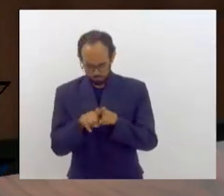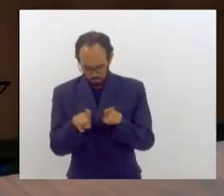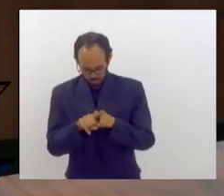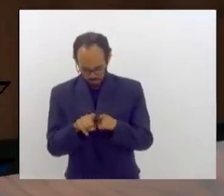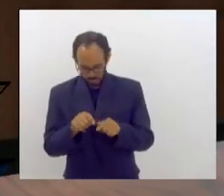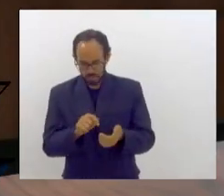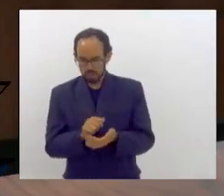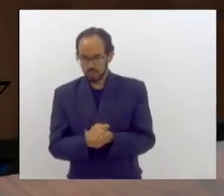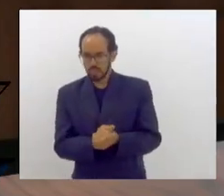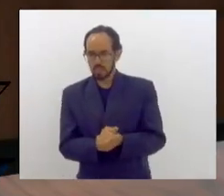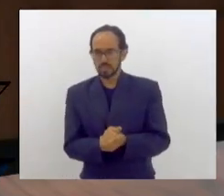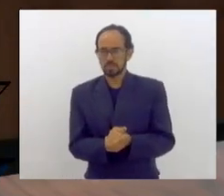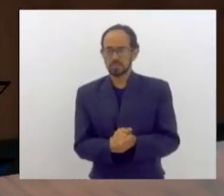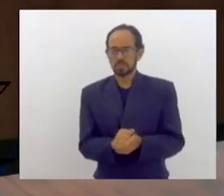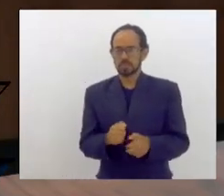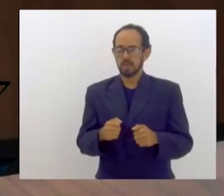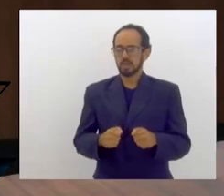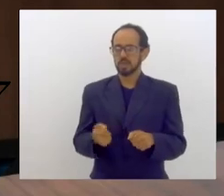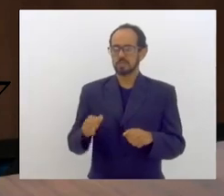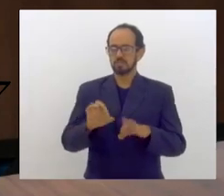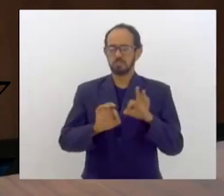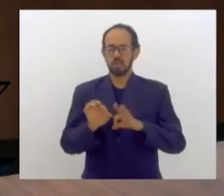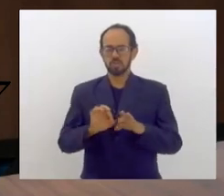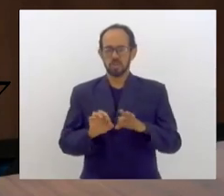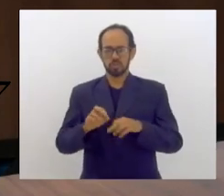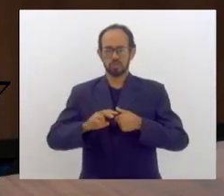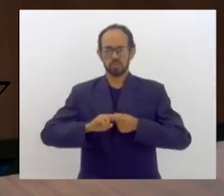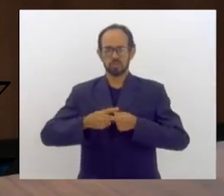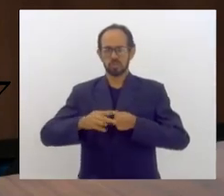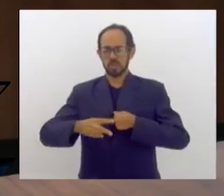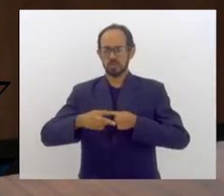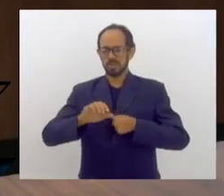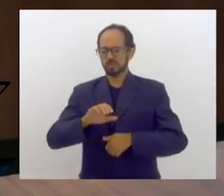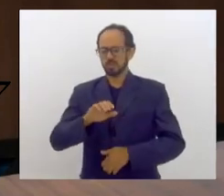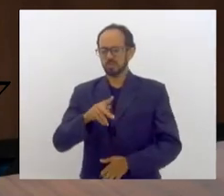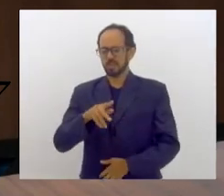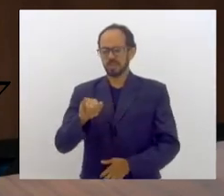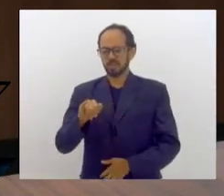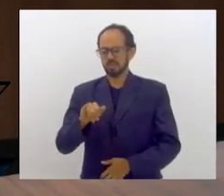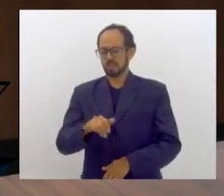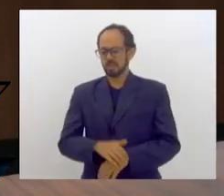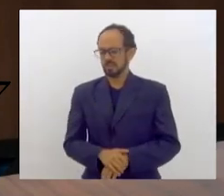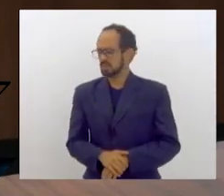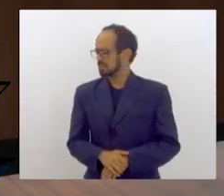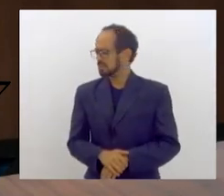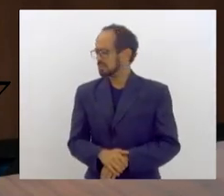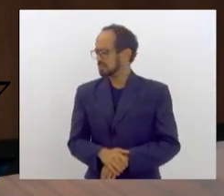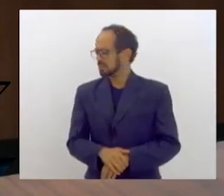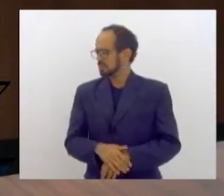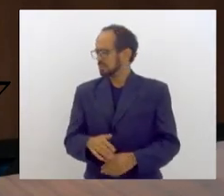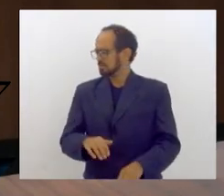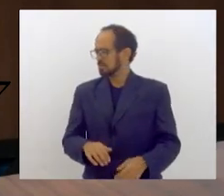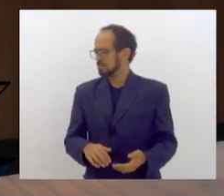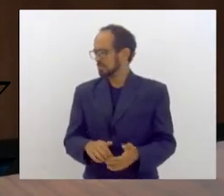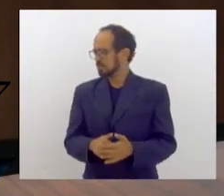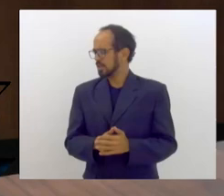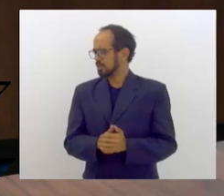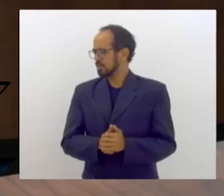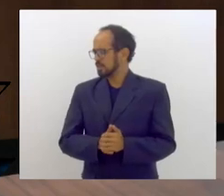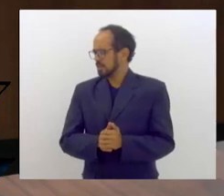projeto fruto desta CPI, uma CPI que me chamou muita atenção pelo grau de